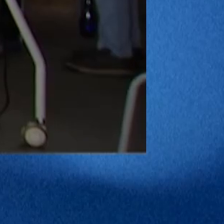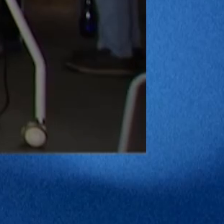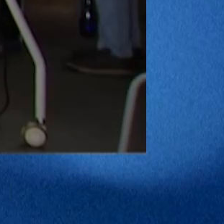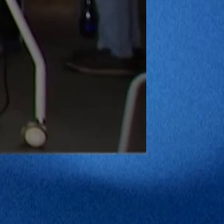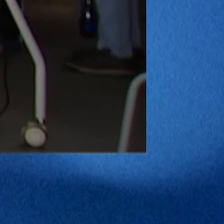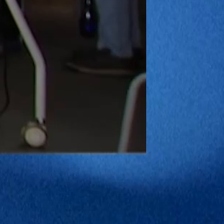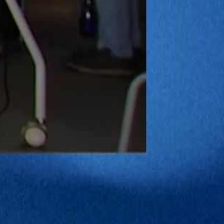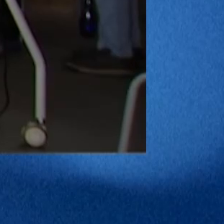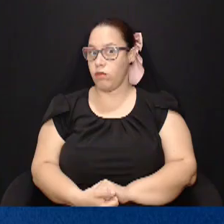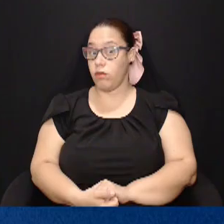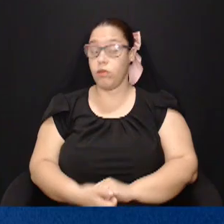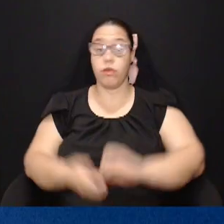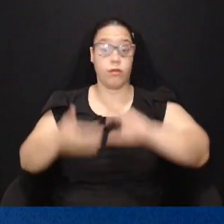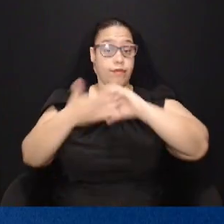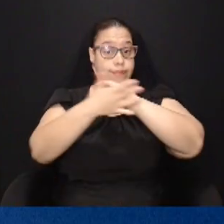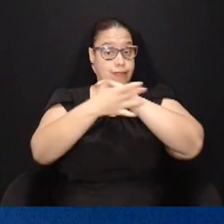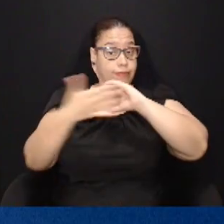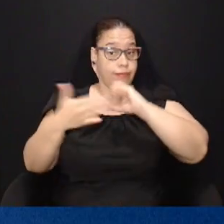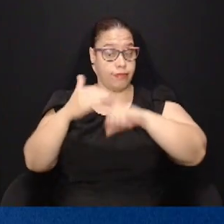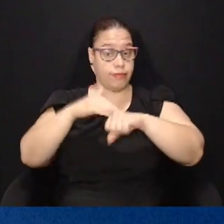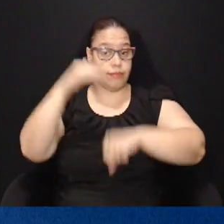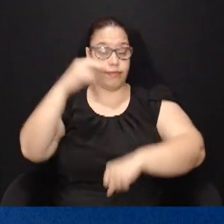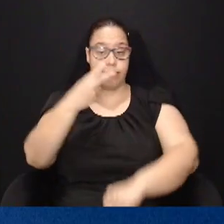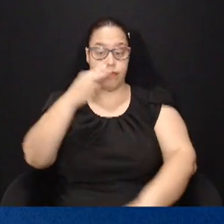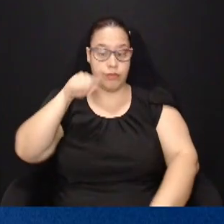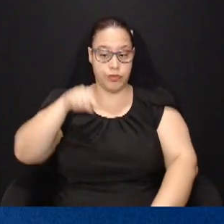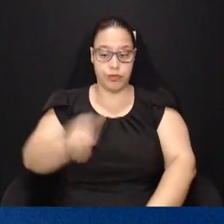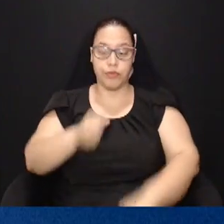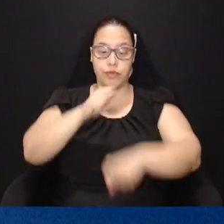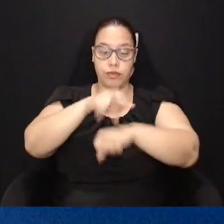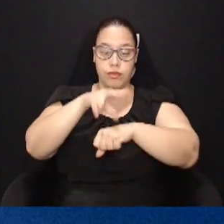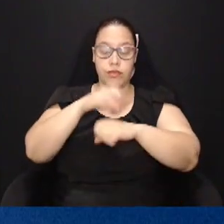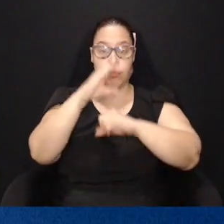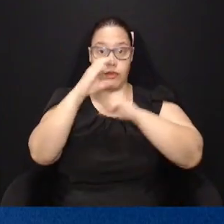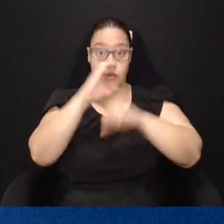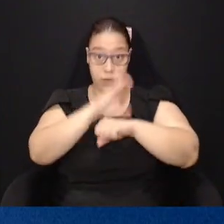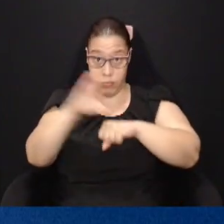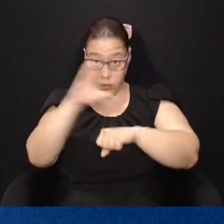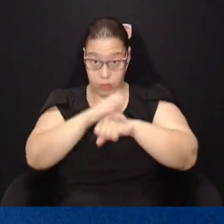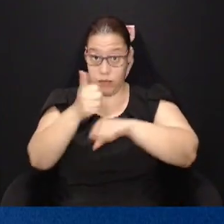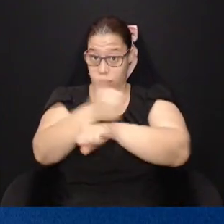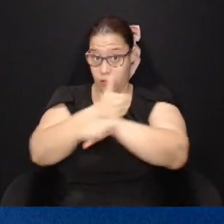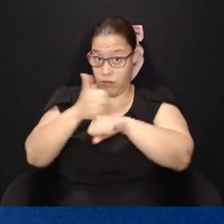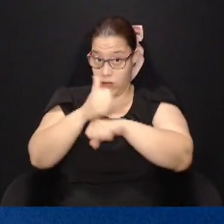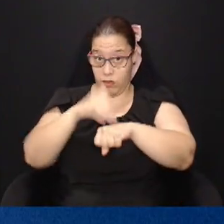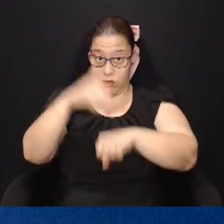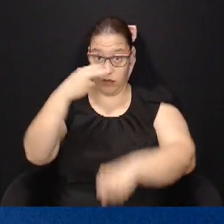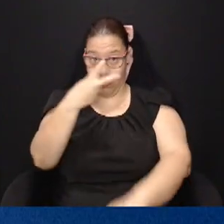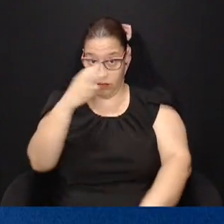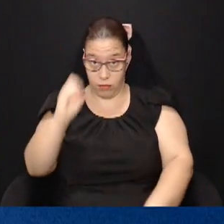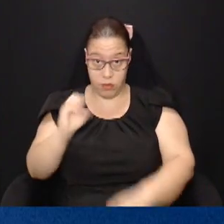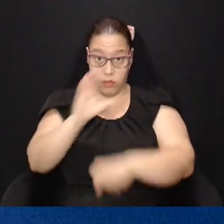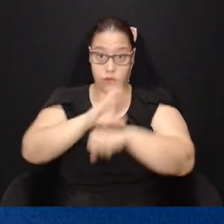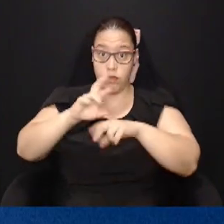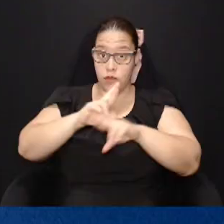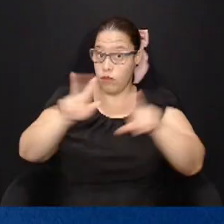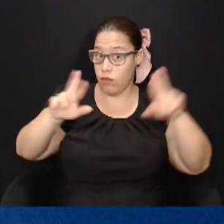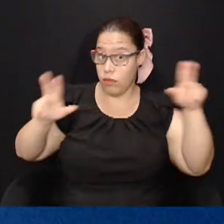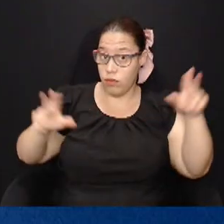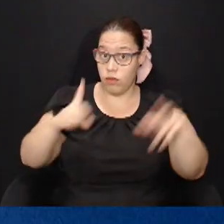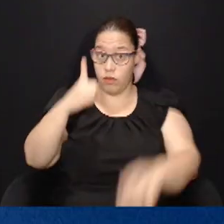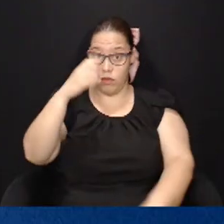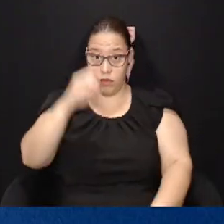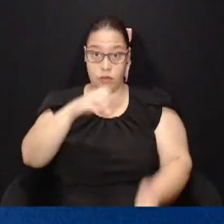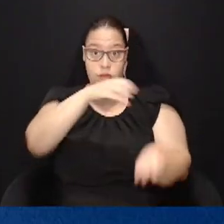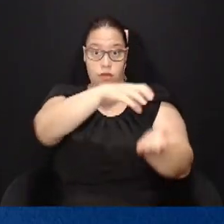O Seprocamp está com mais de 2.000 vagas para cursos profissionalizantes. São mais de 20 cursos diferentes nas 10 unidades